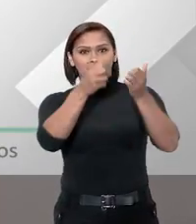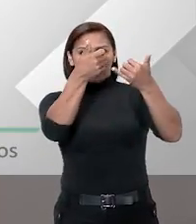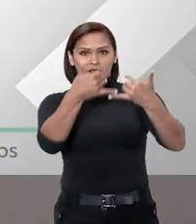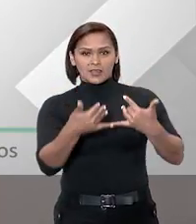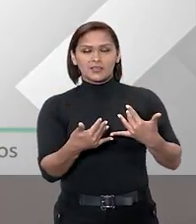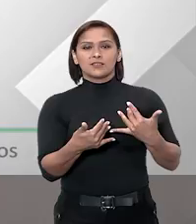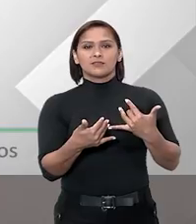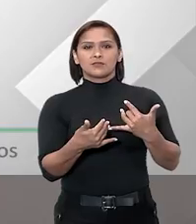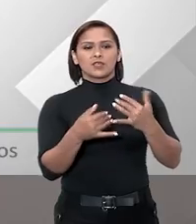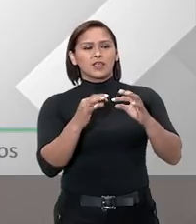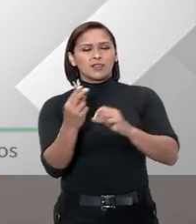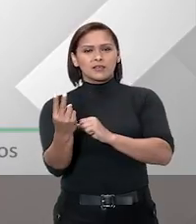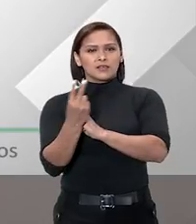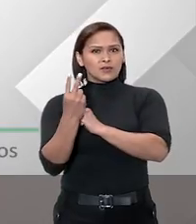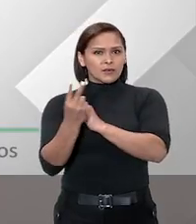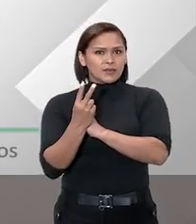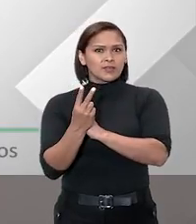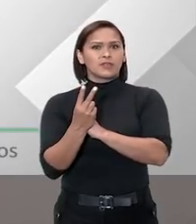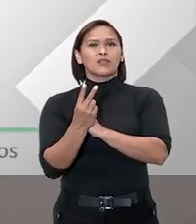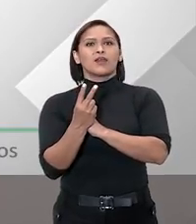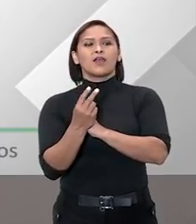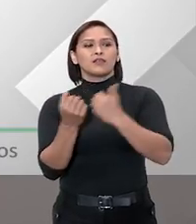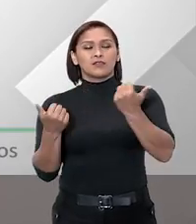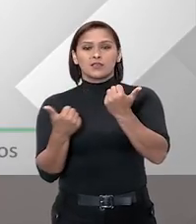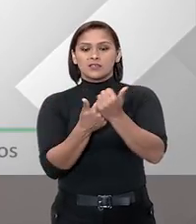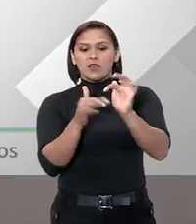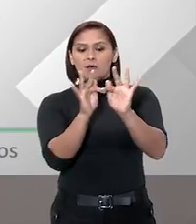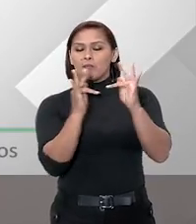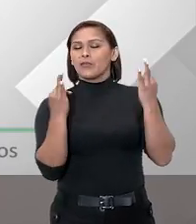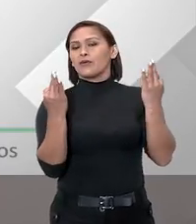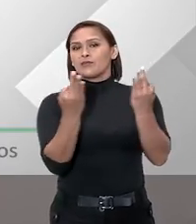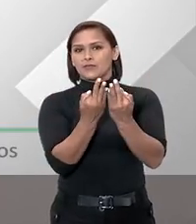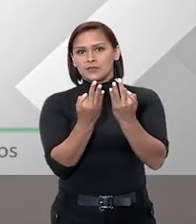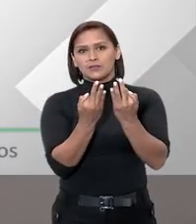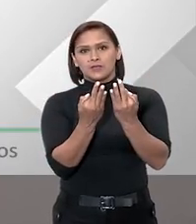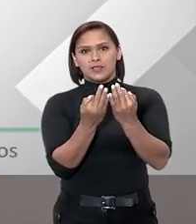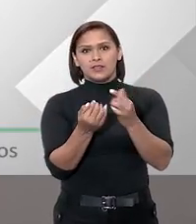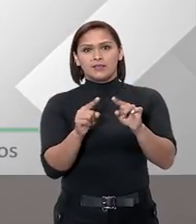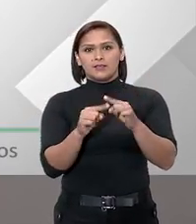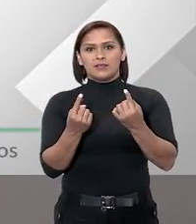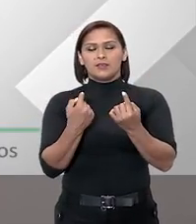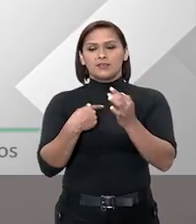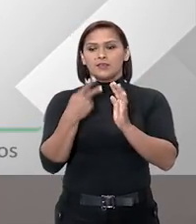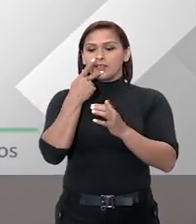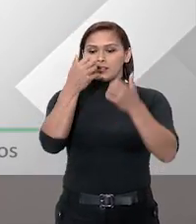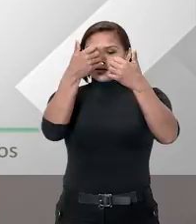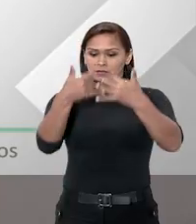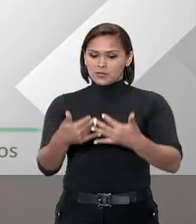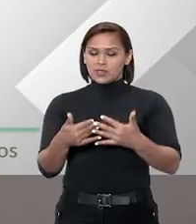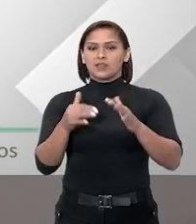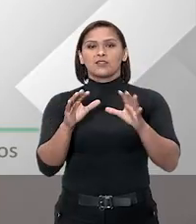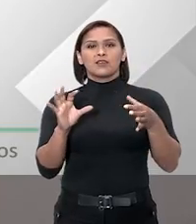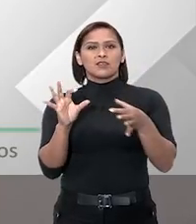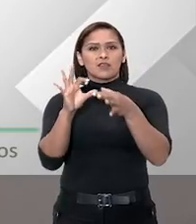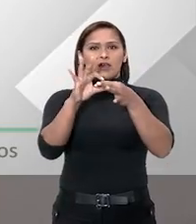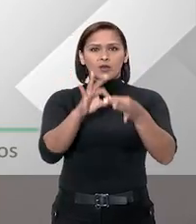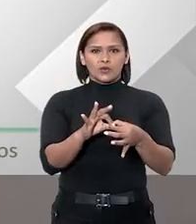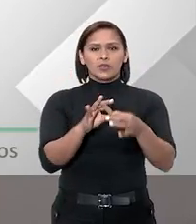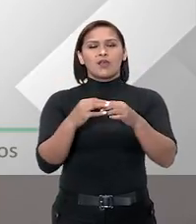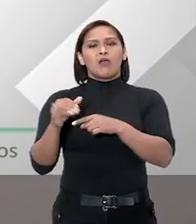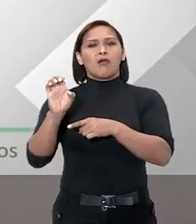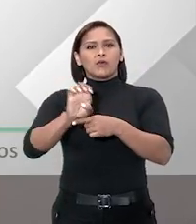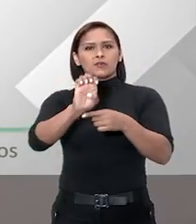assim, ela fala dessa proteção, dessa assistência ao núcleo familiar. Então, ela diz que tanto a União,